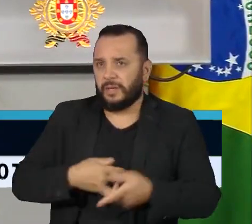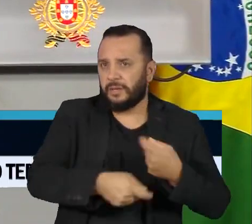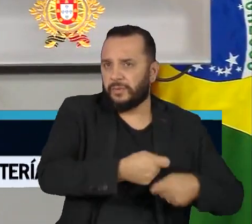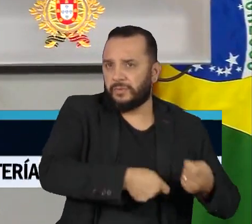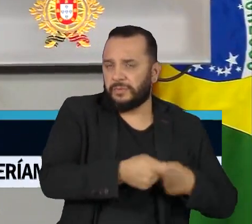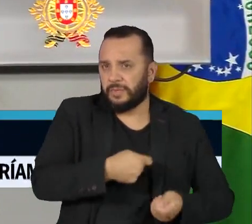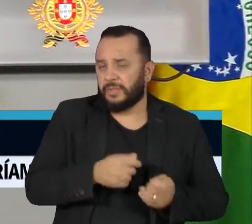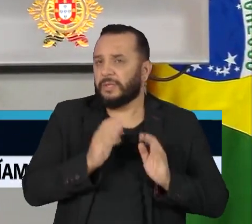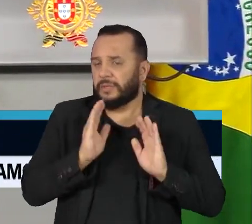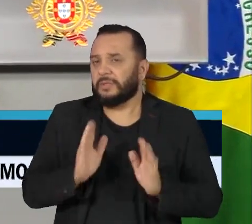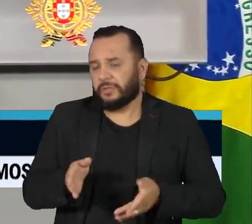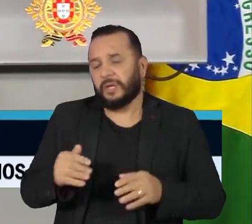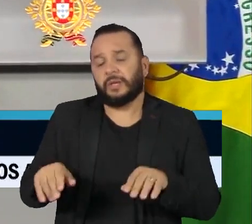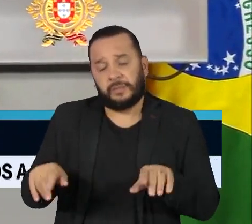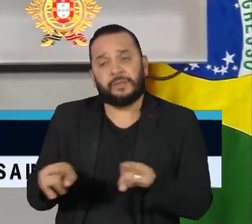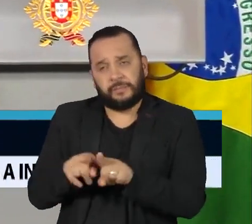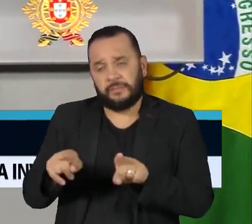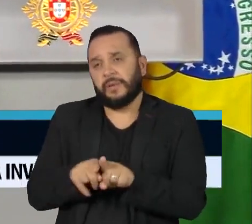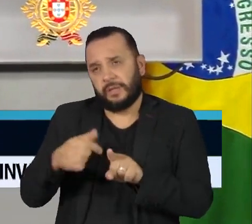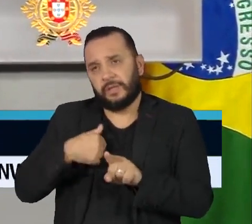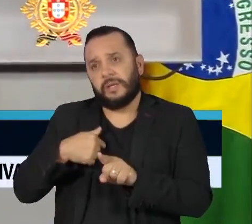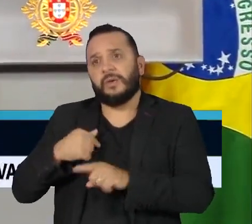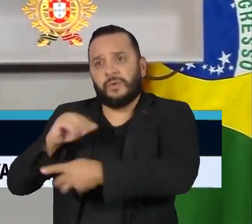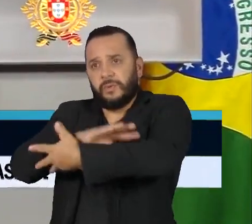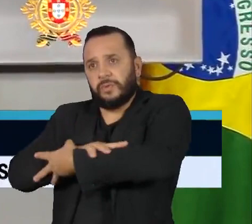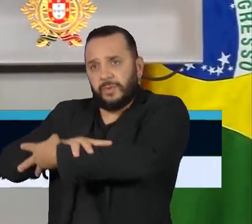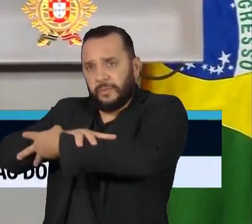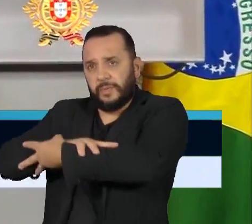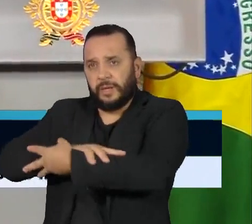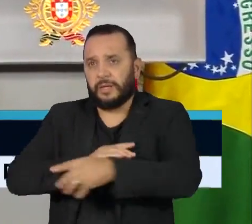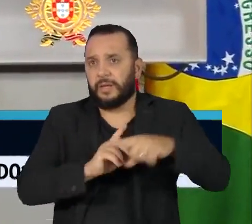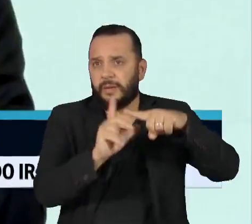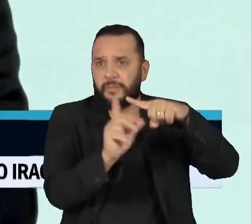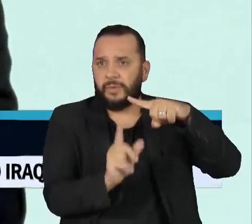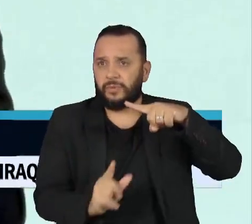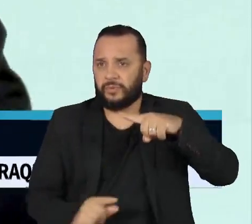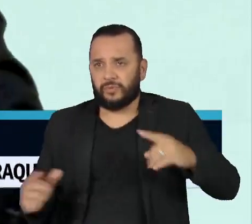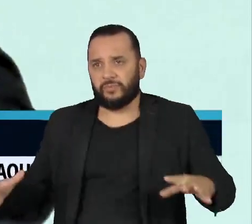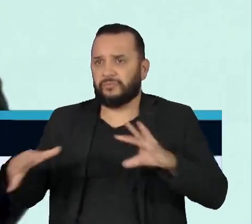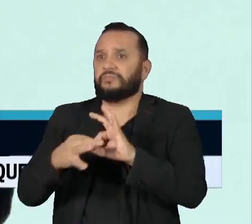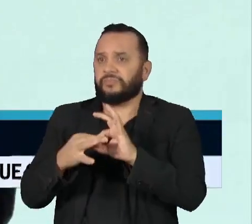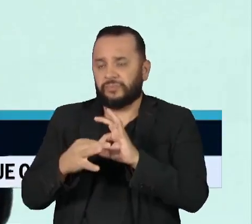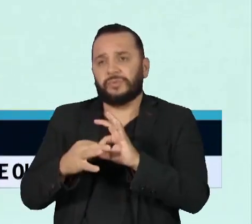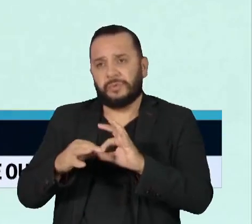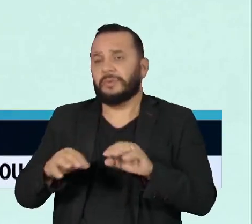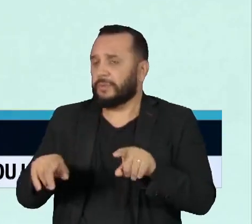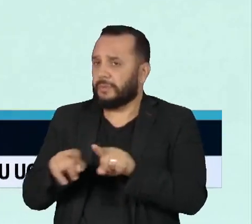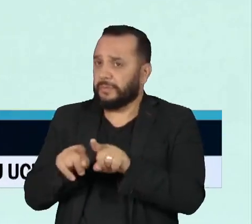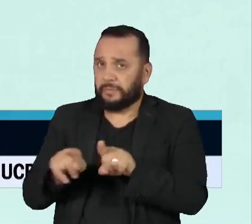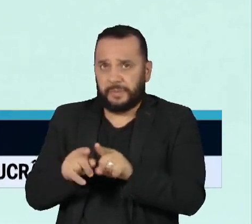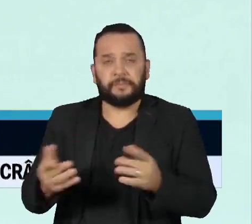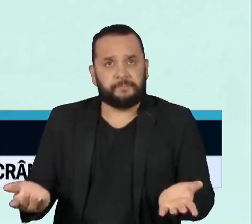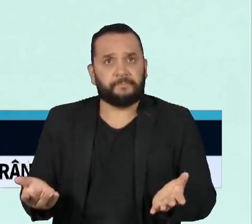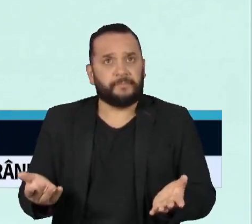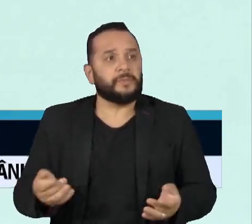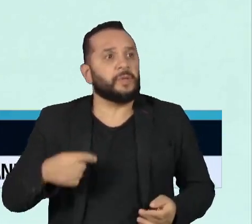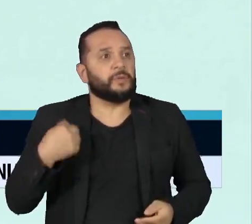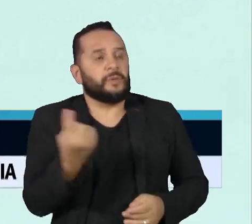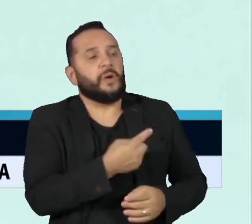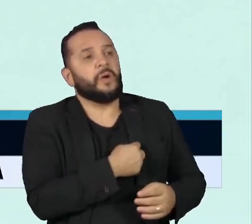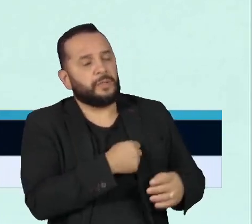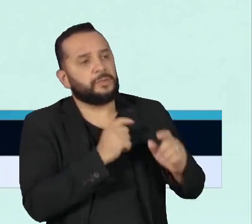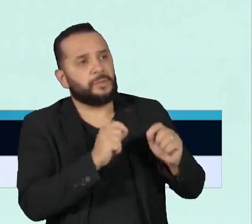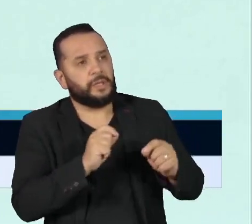constituídos pela União Europeia e o Mercosul, mas para todo o mundo. A gente vai rearticular a unidade da América do Sul